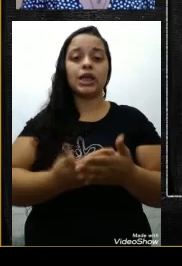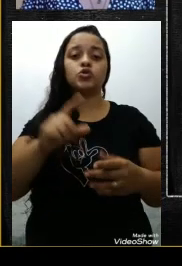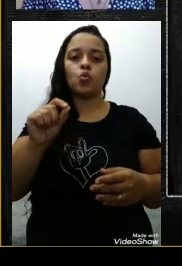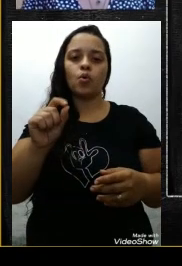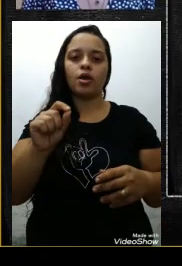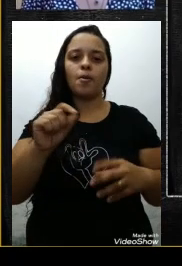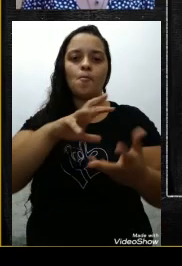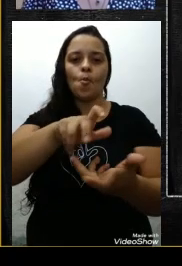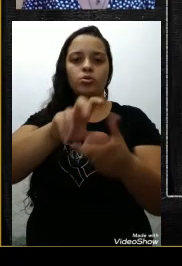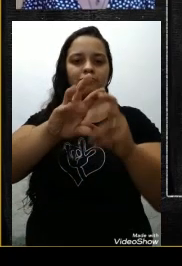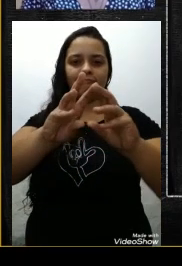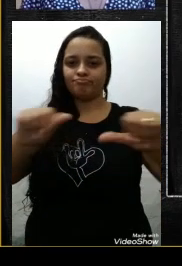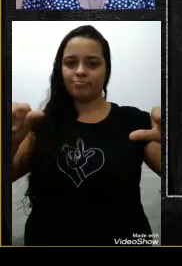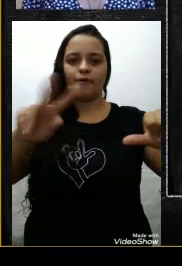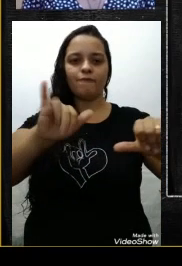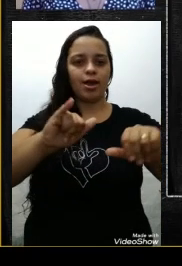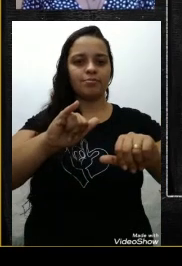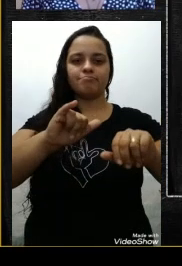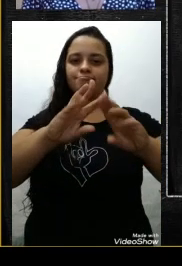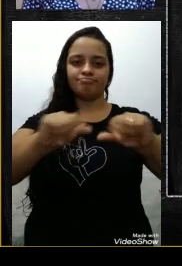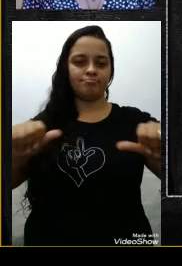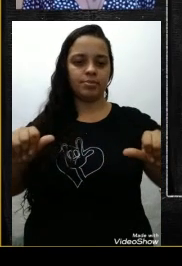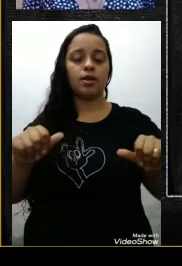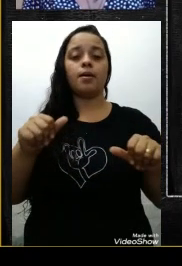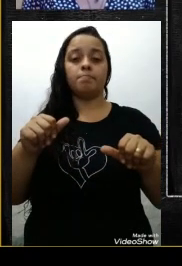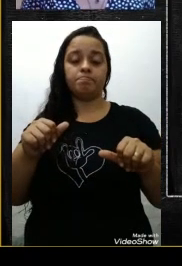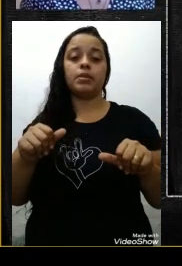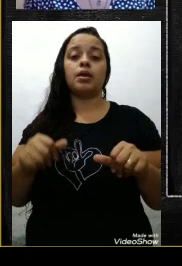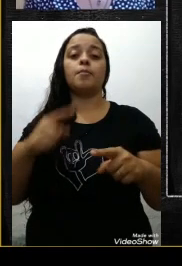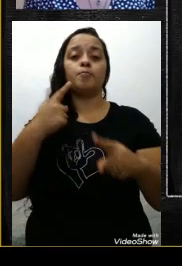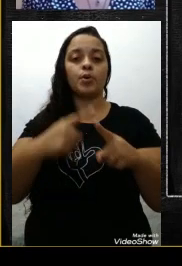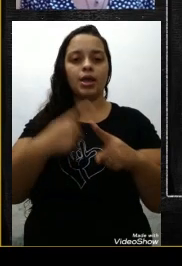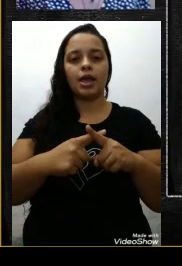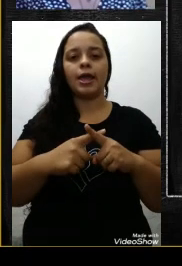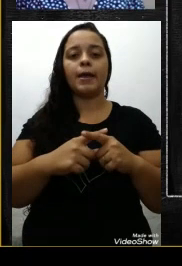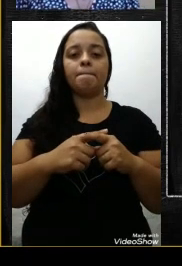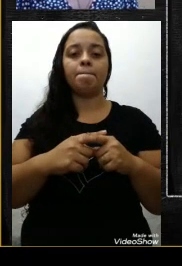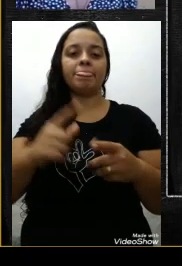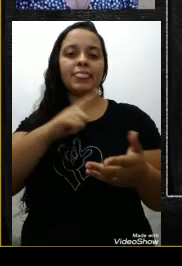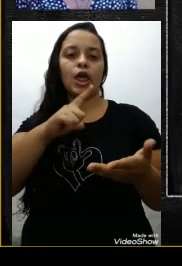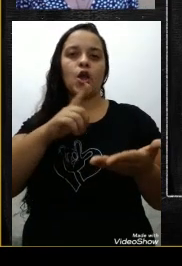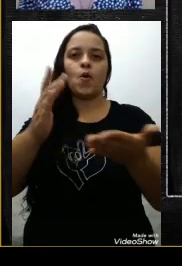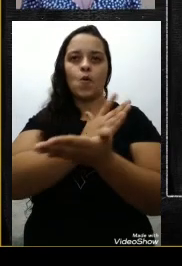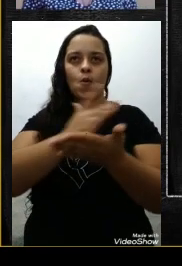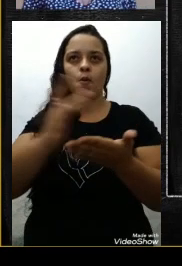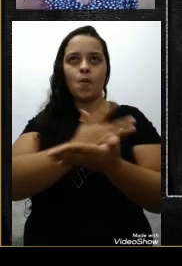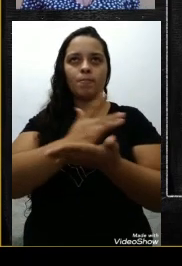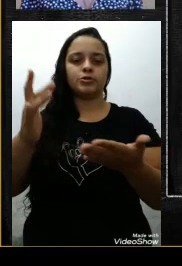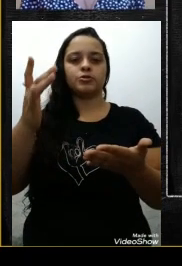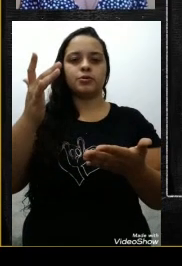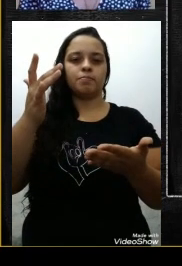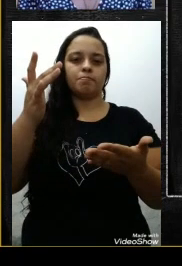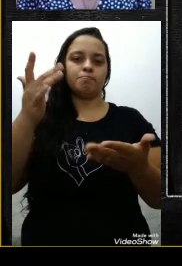talvez fosse o fim dos tempos, já que todos os cavaleiros do Apocalipse estavam se